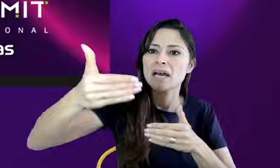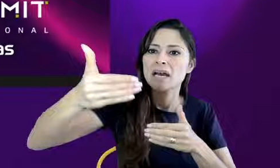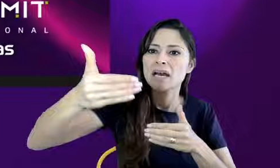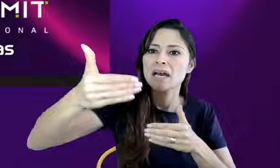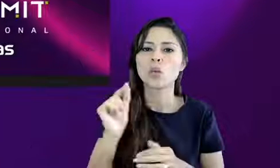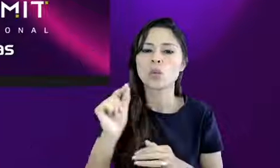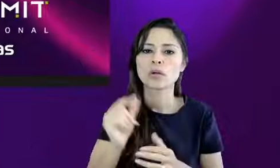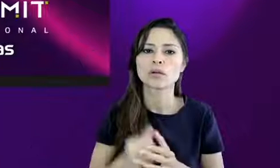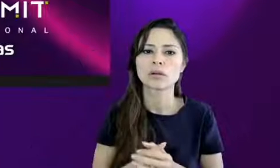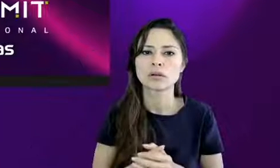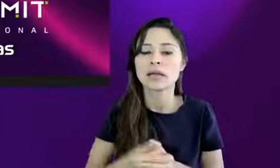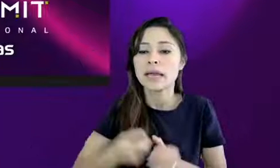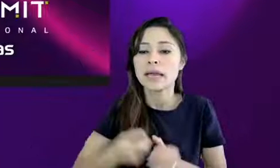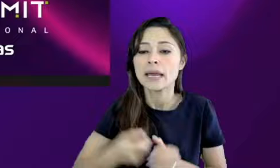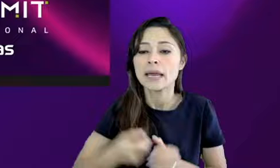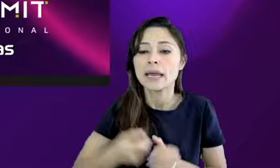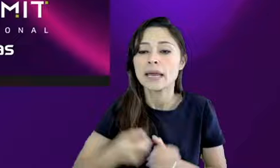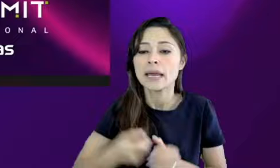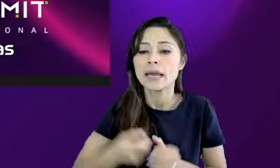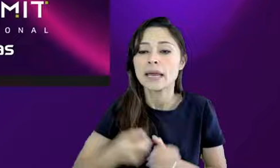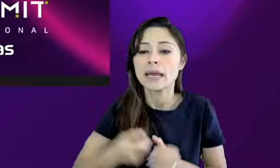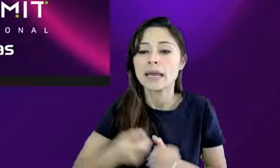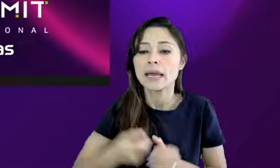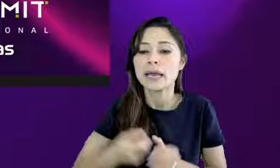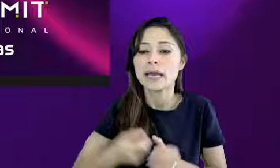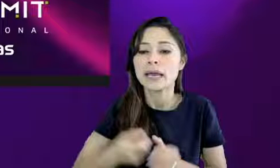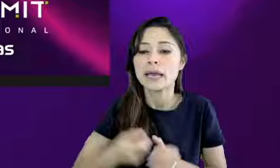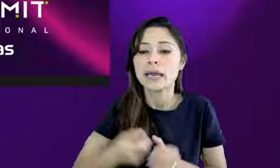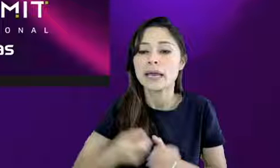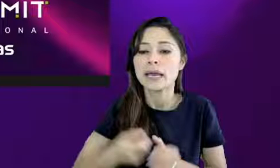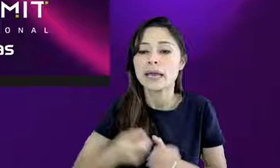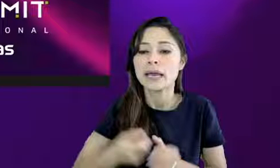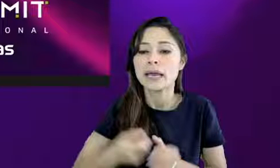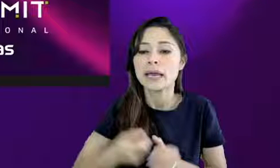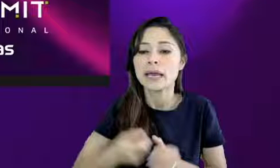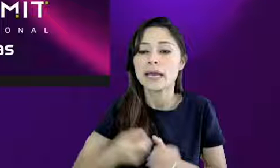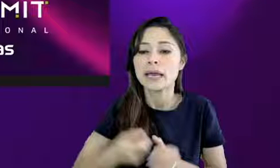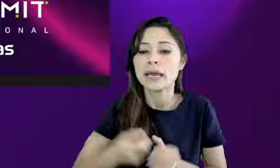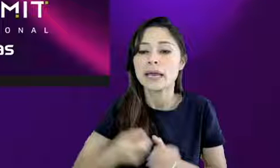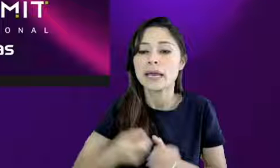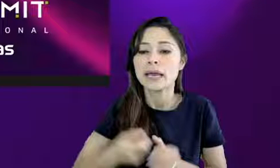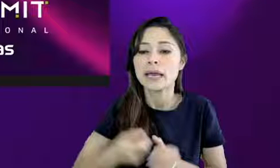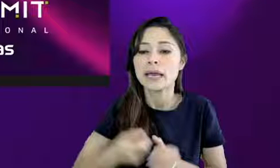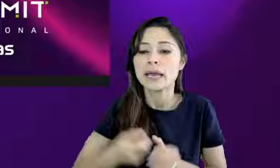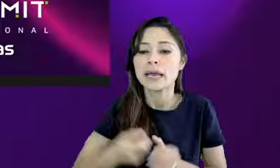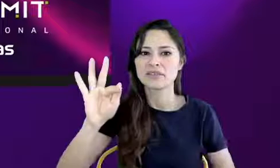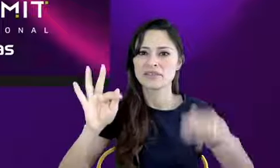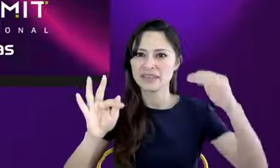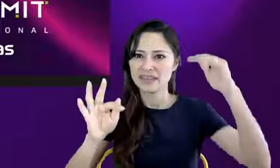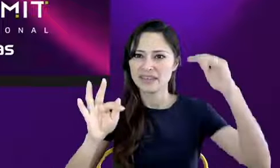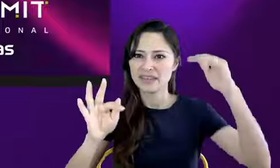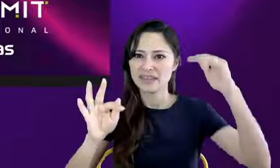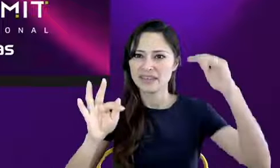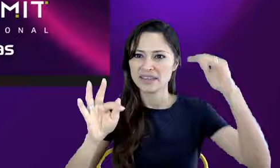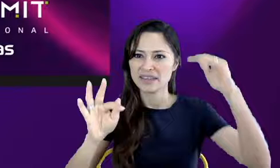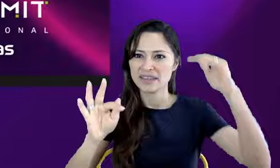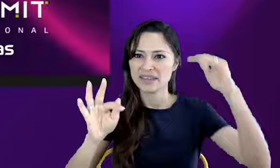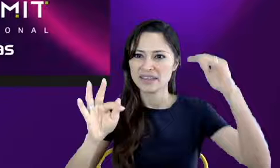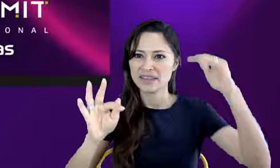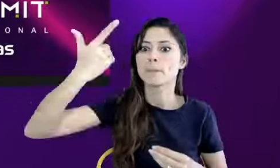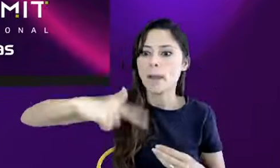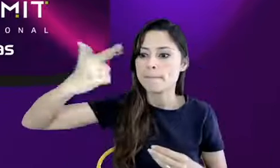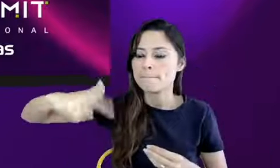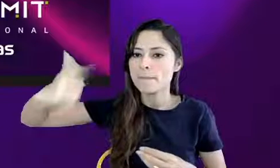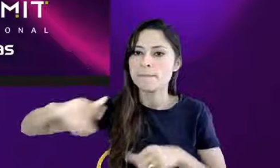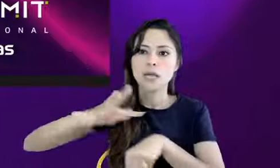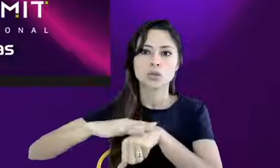evidência, principalmente o infliximab, com 29% de redução absoluta na recorrência endoscópica com relação a placebo. O adalimumab